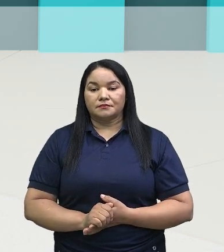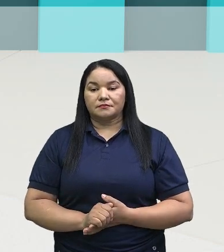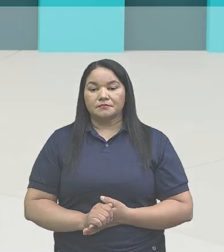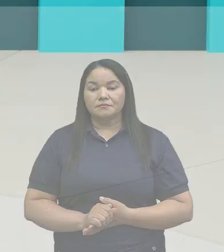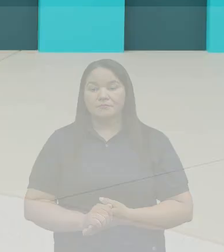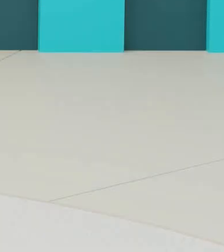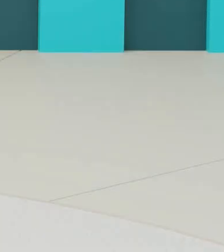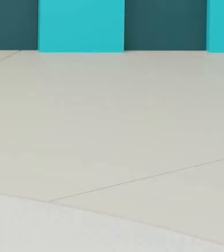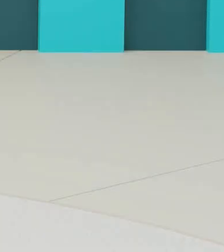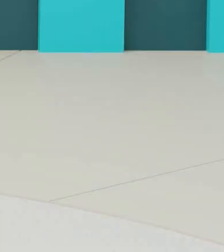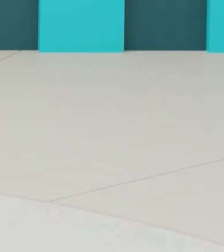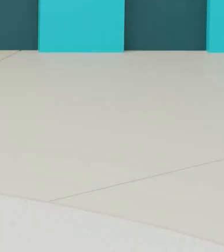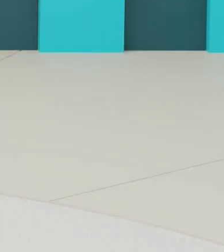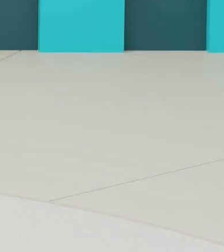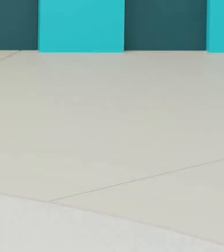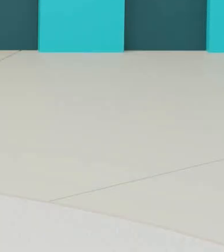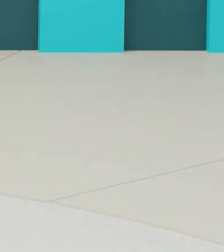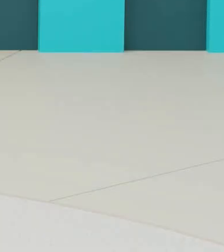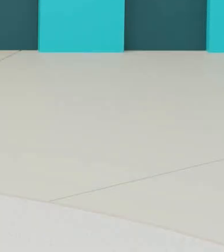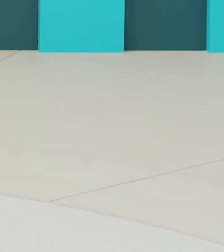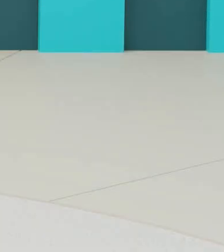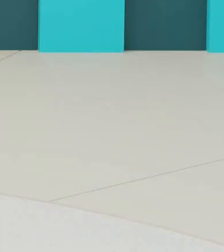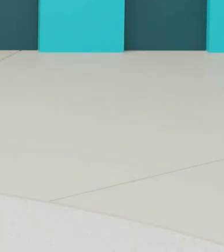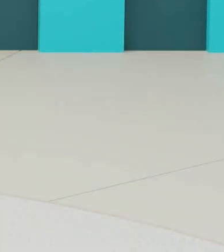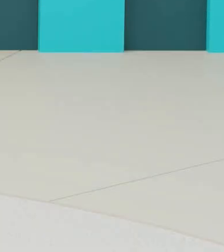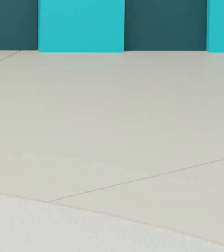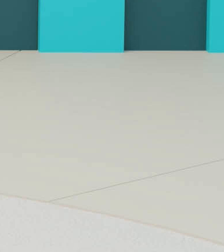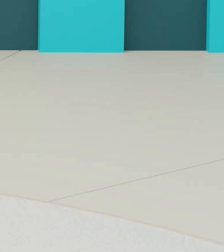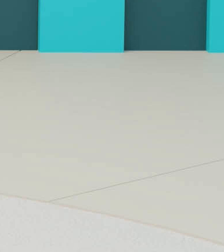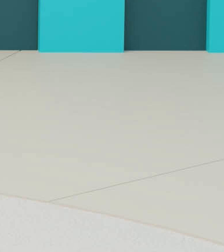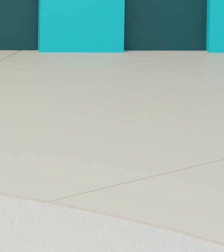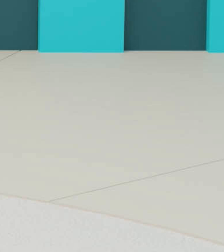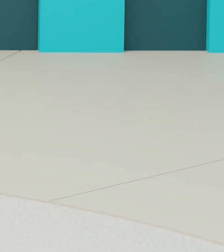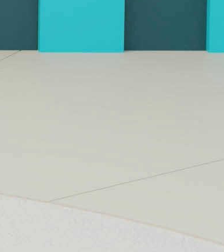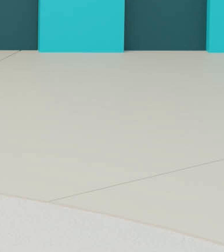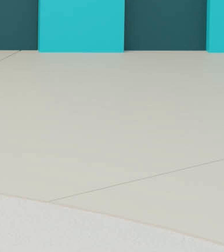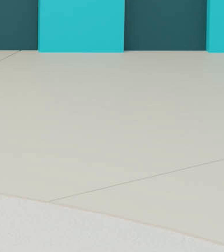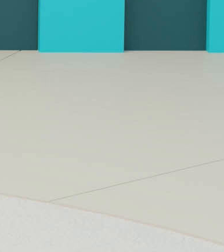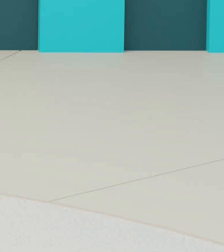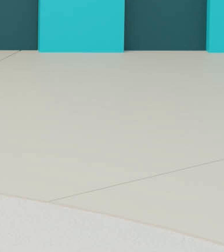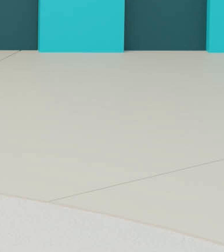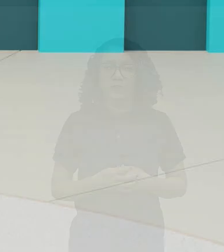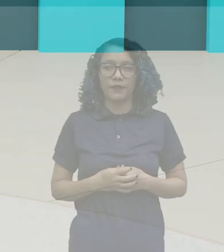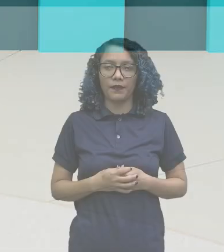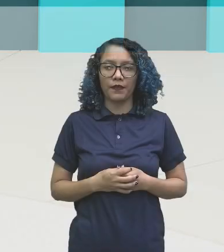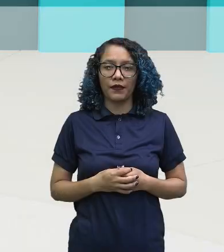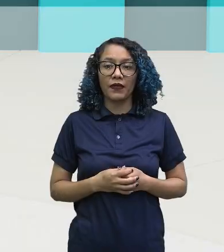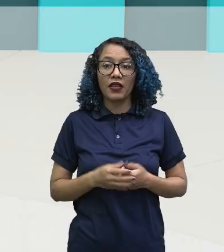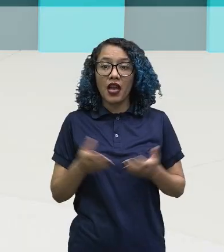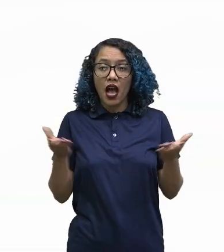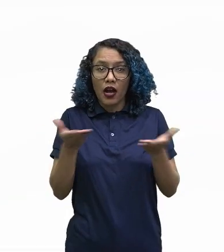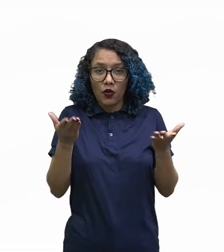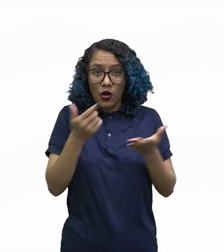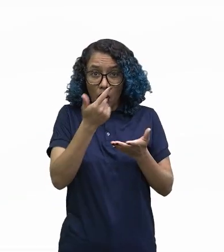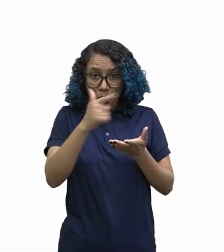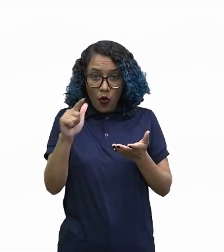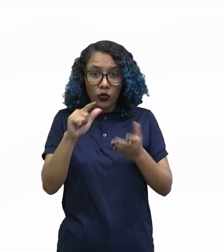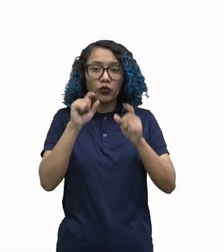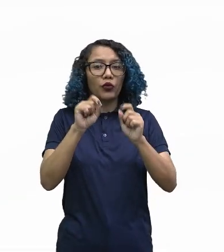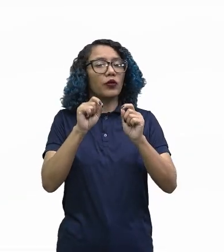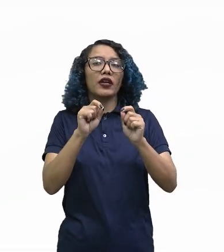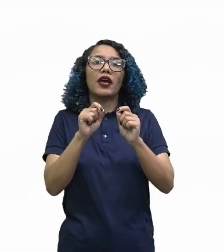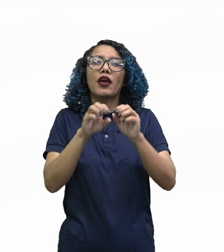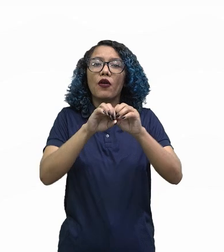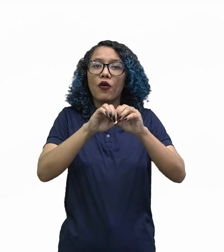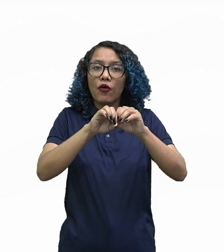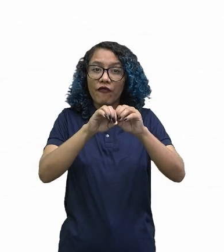Agora vamos falar de uma situação um tanto complexa, que são os verbos que exigem preposição. Acompanhem comigo aí.